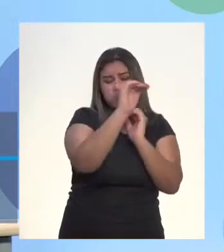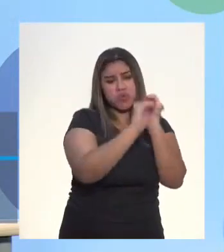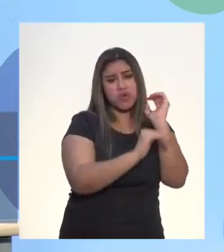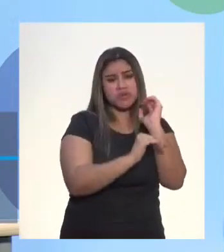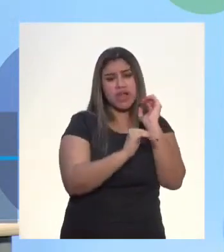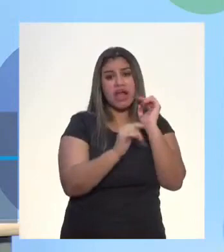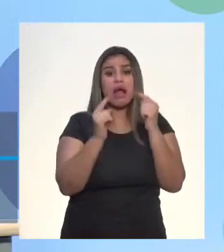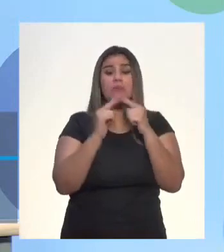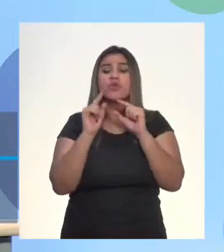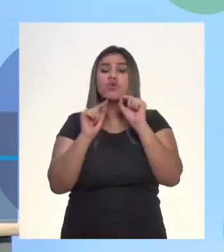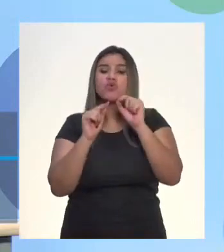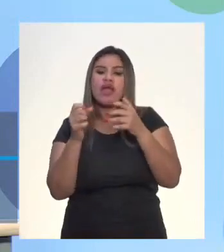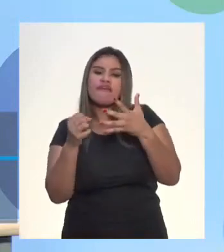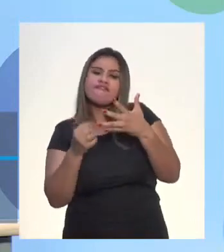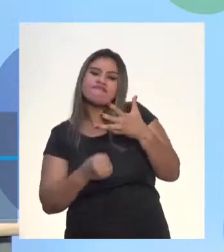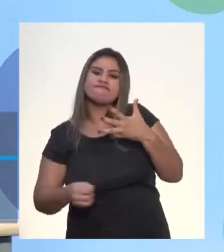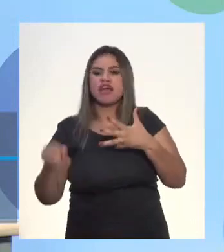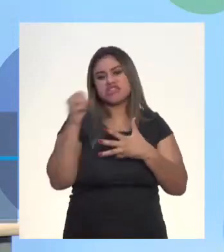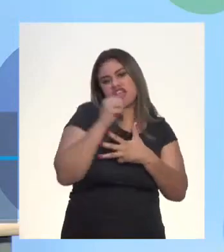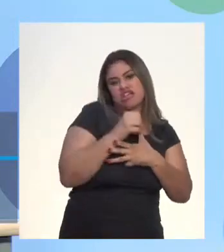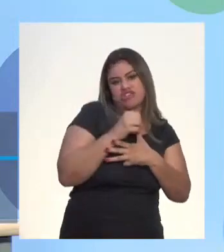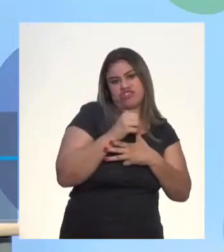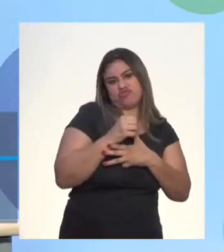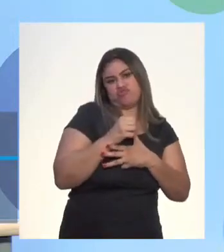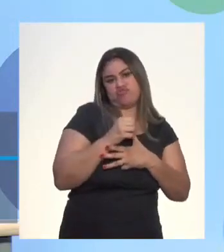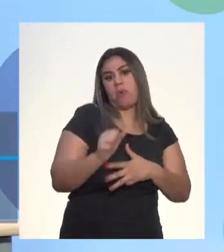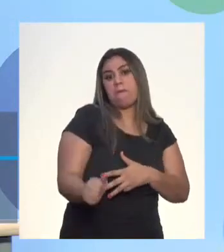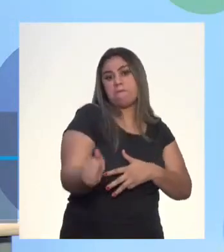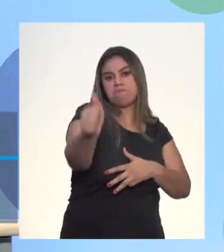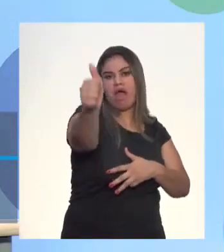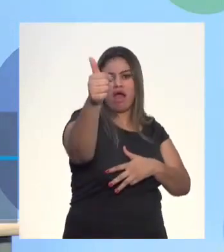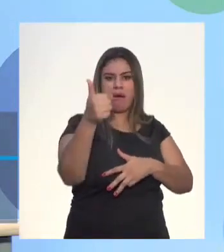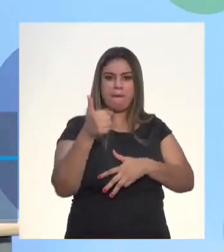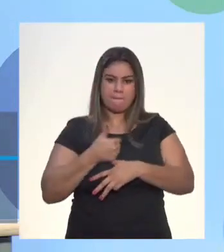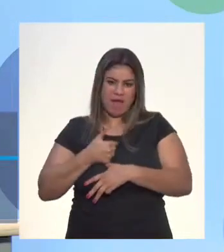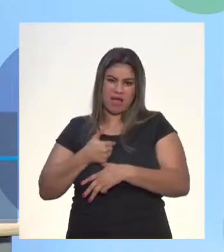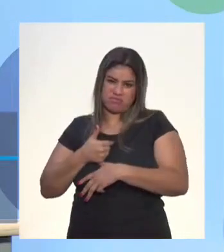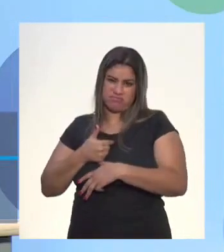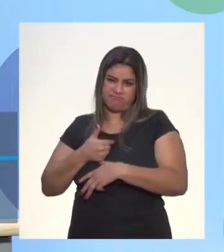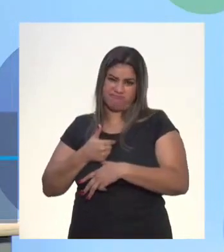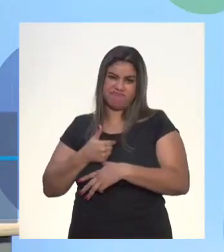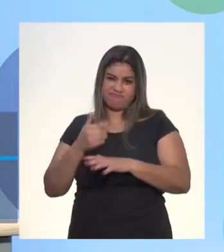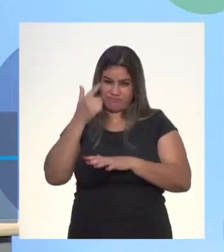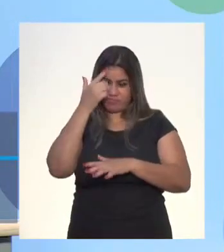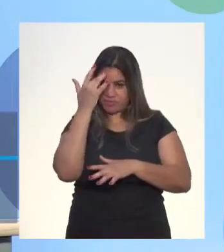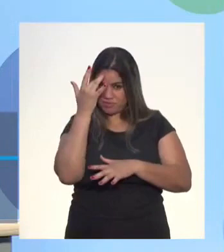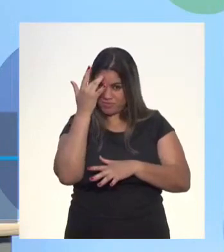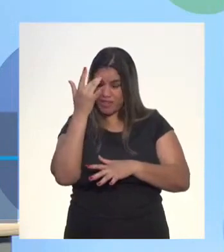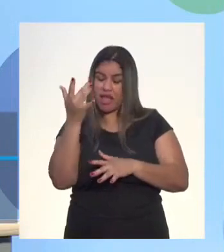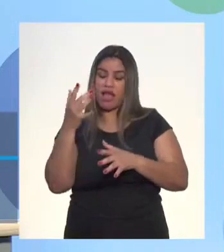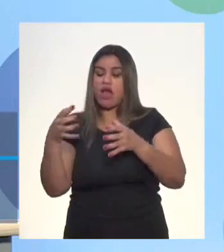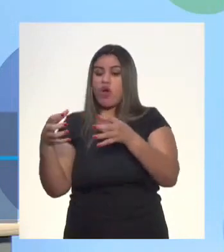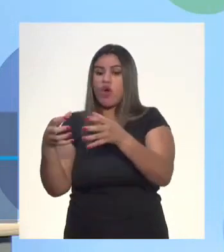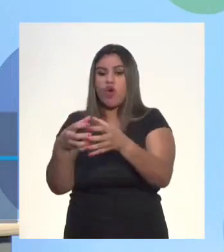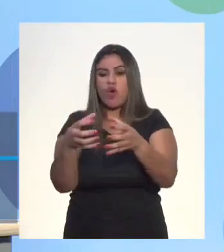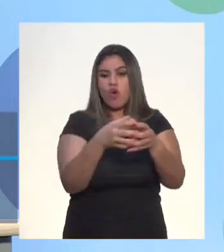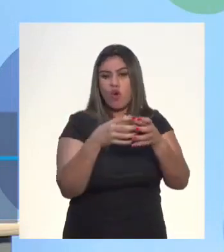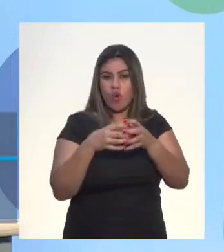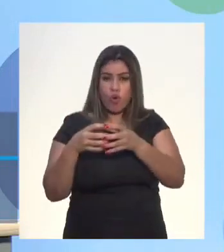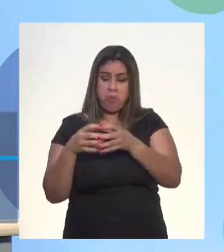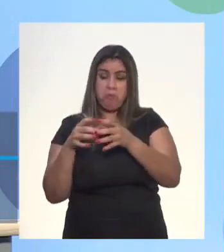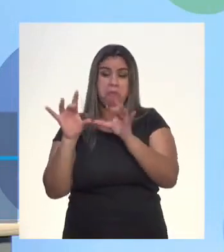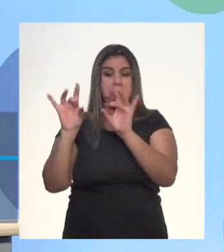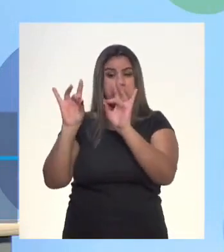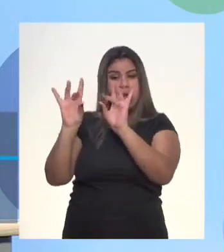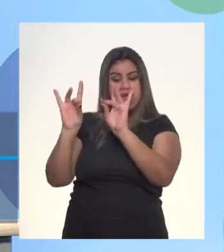da vantagem. Quando determinados grupos estão em relação de vantagem, privilégio em relação a